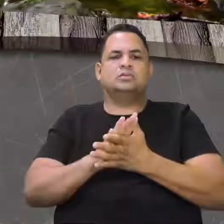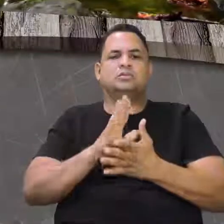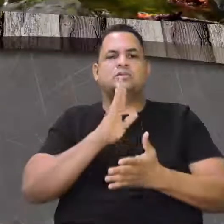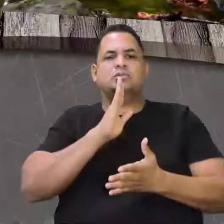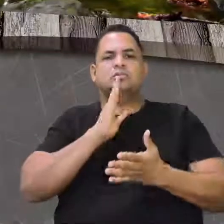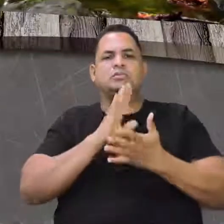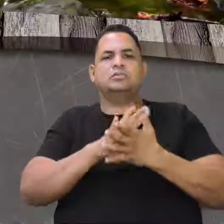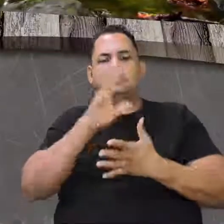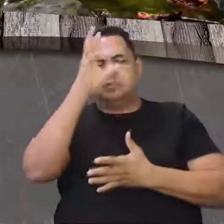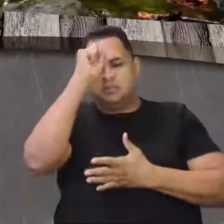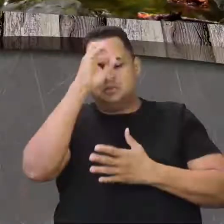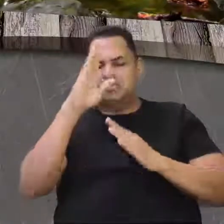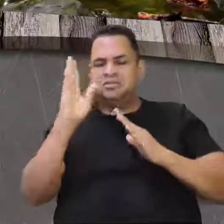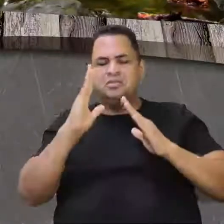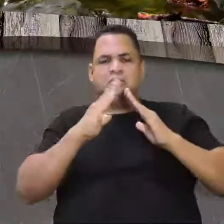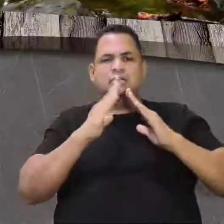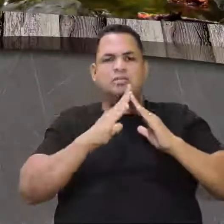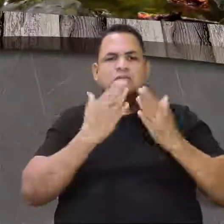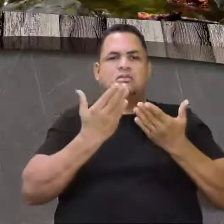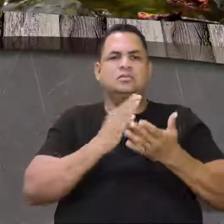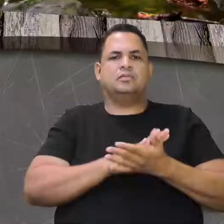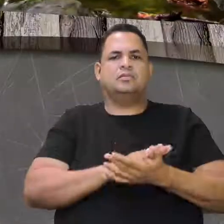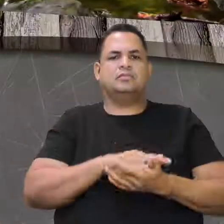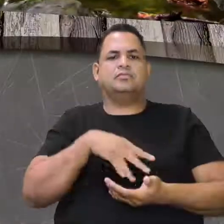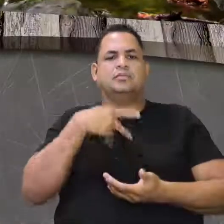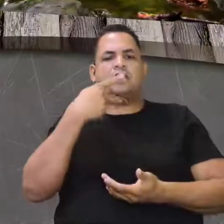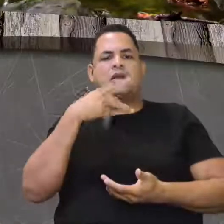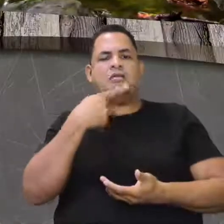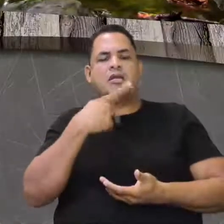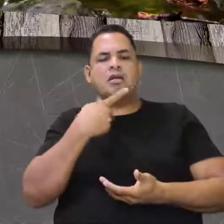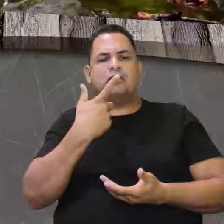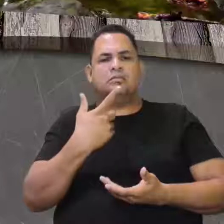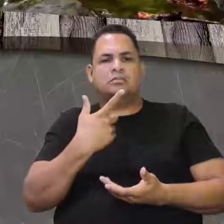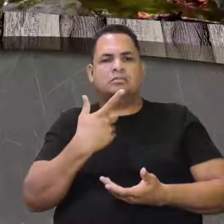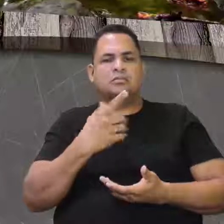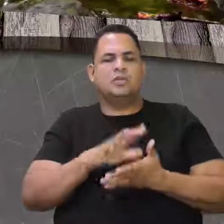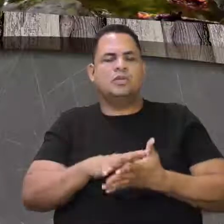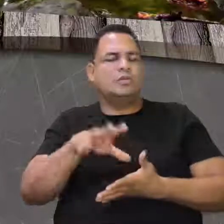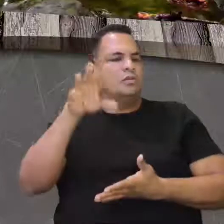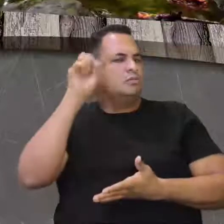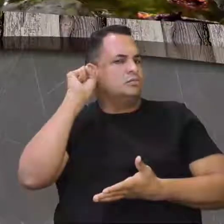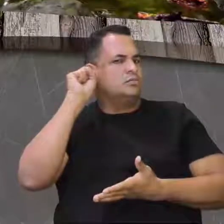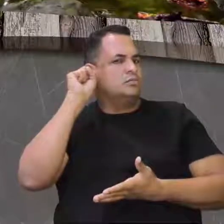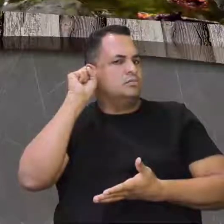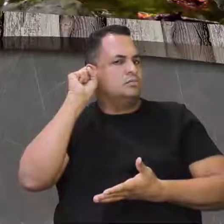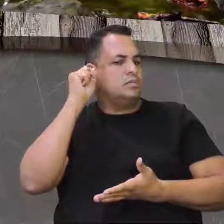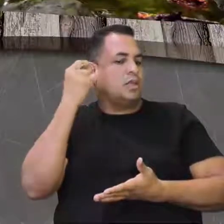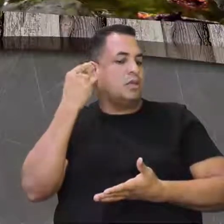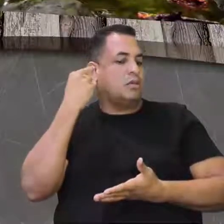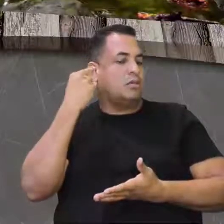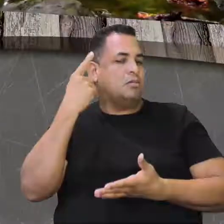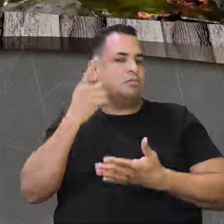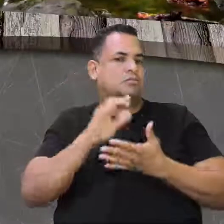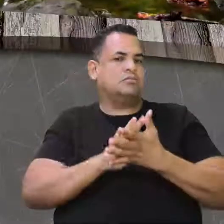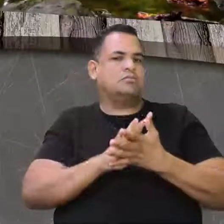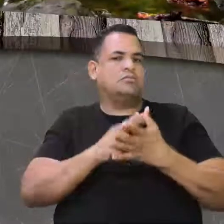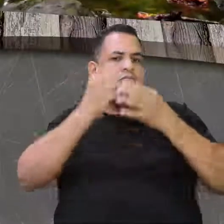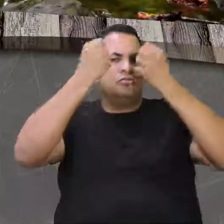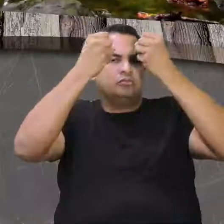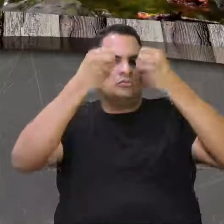Eles não aprenderam aquilo na escola. Foi aqui, ó, boca a boca, ouvido atento